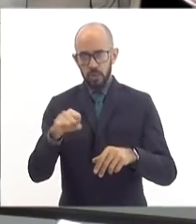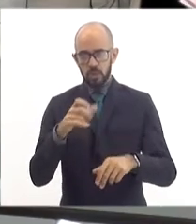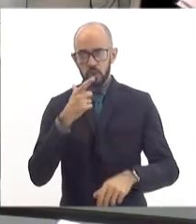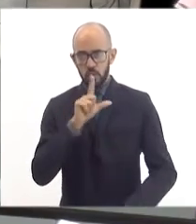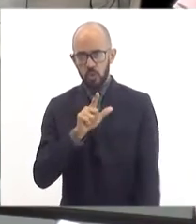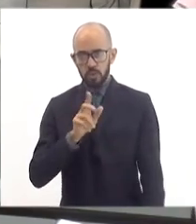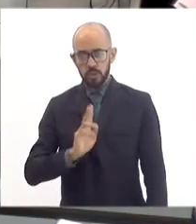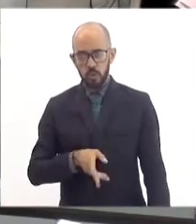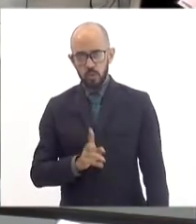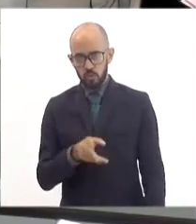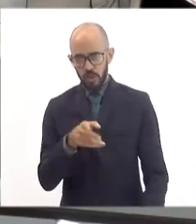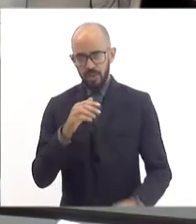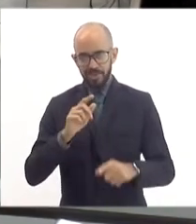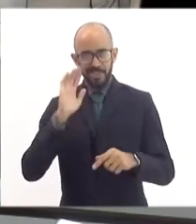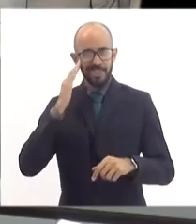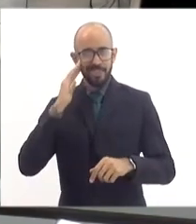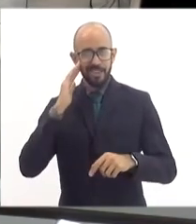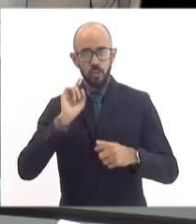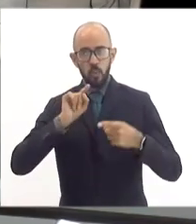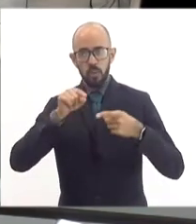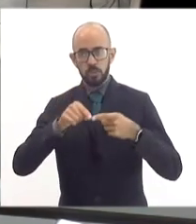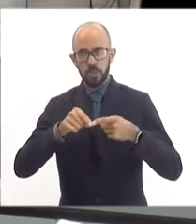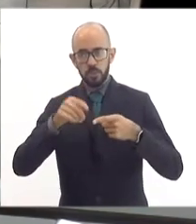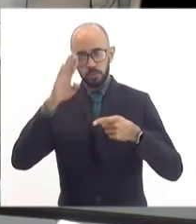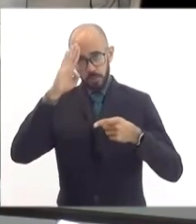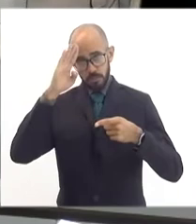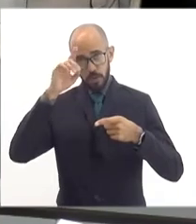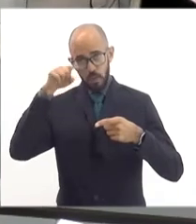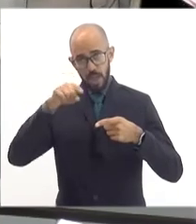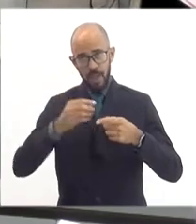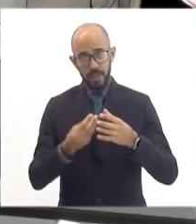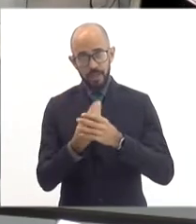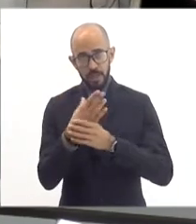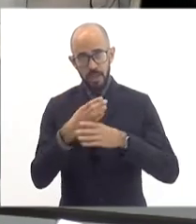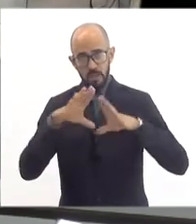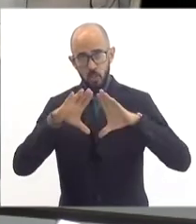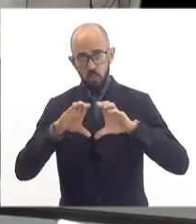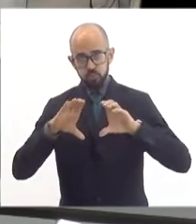entendendo que o principal objetivo do fundo é criar esse colchão,